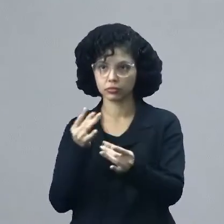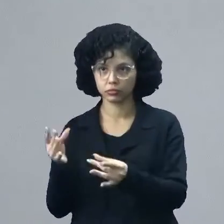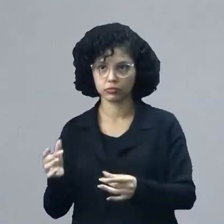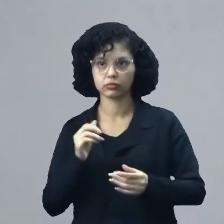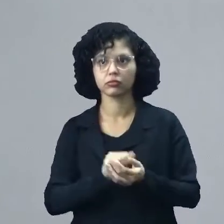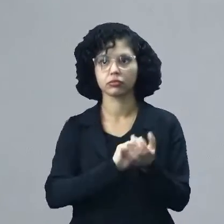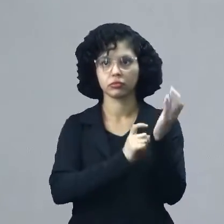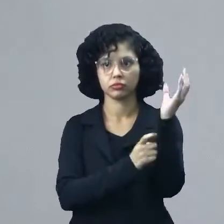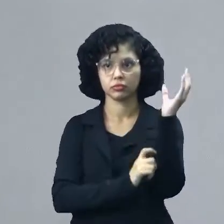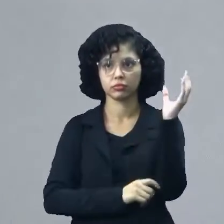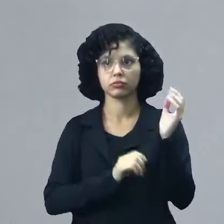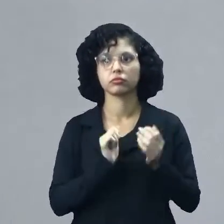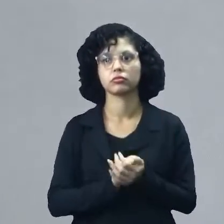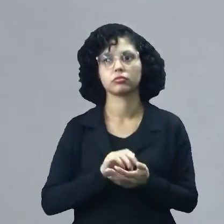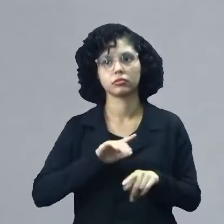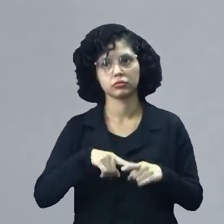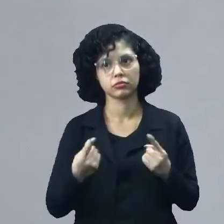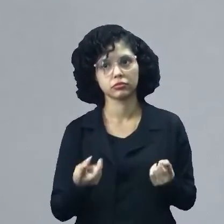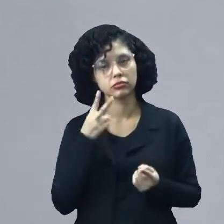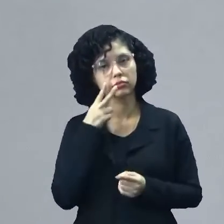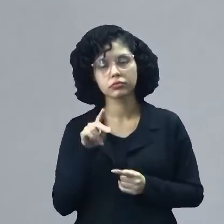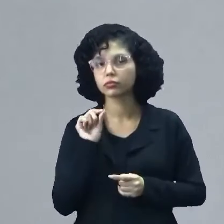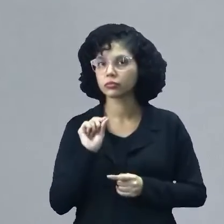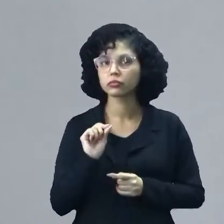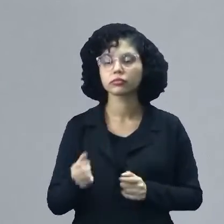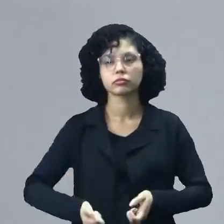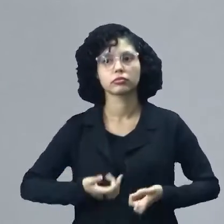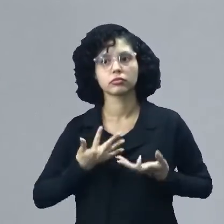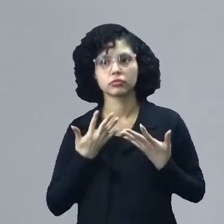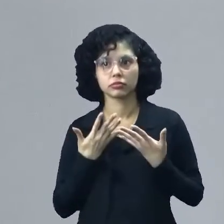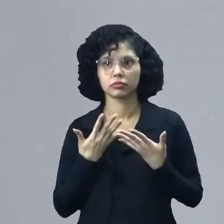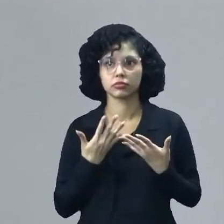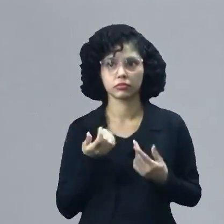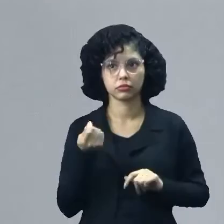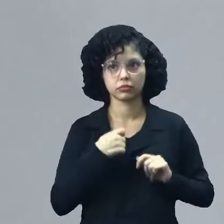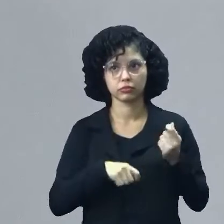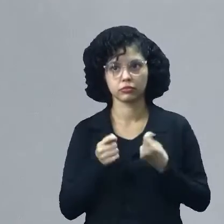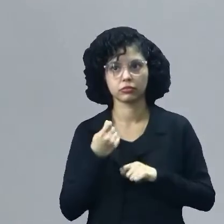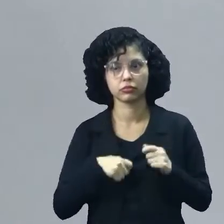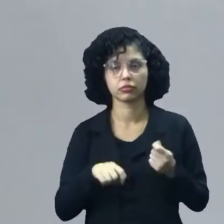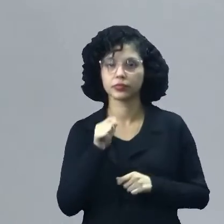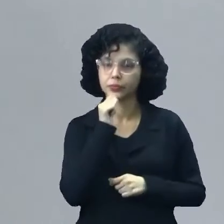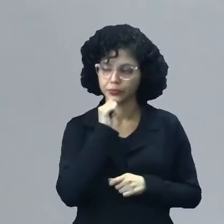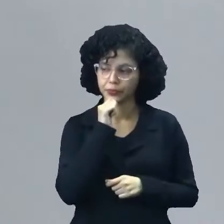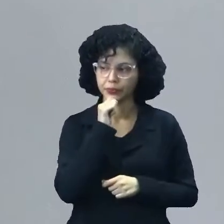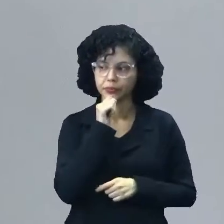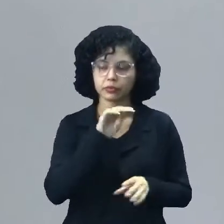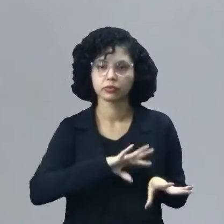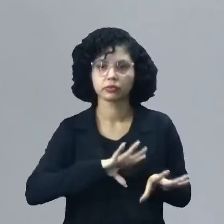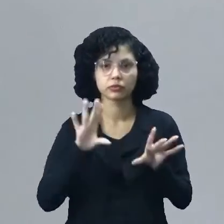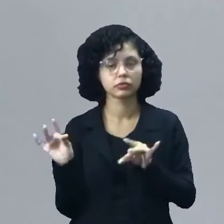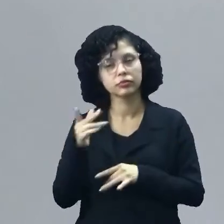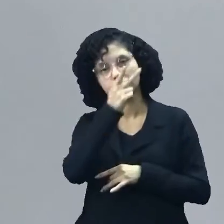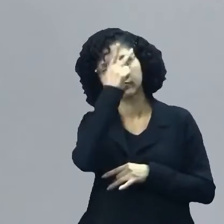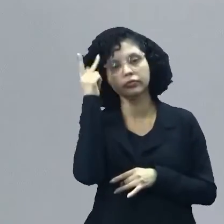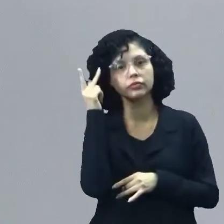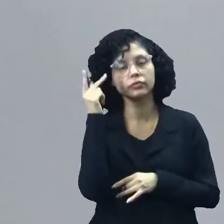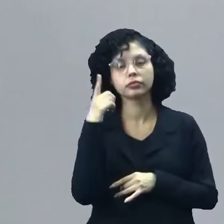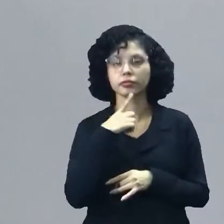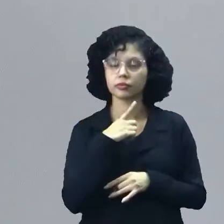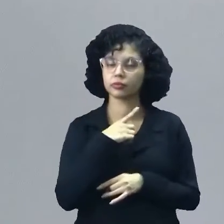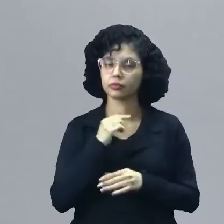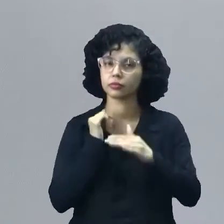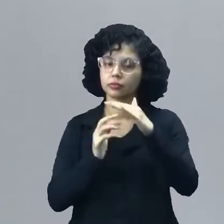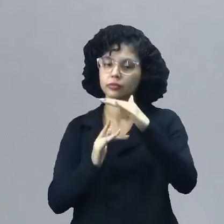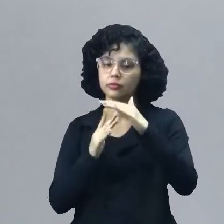pela borracha. Então, mais uma vez, a gente tem o quê? Uma motivação econômica, né? Que leva aí as pessoas a